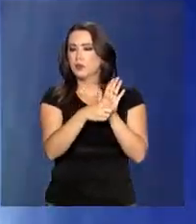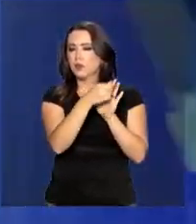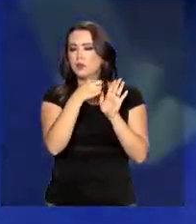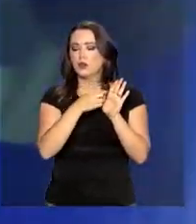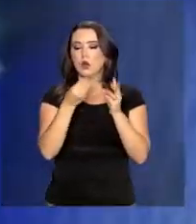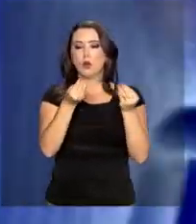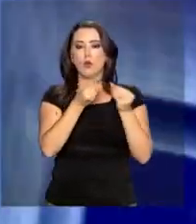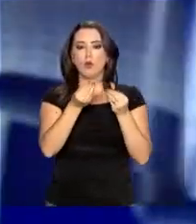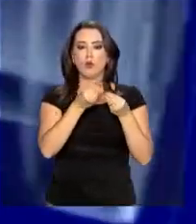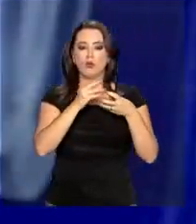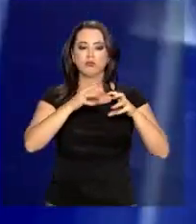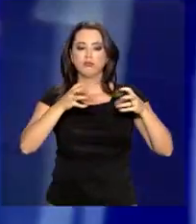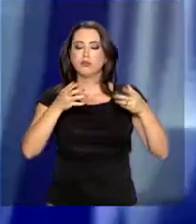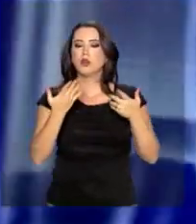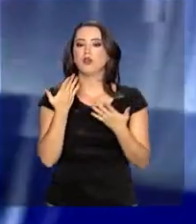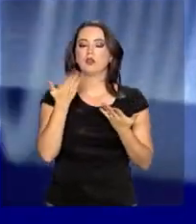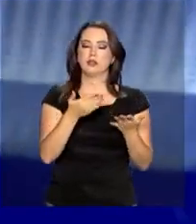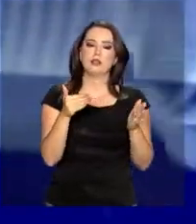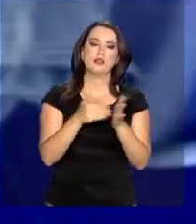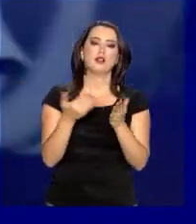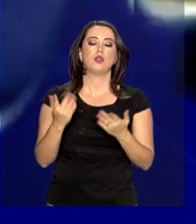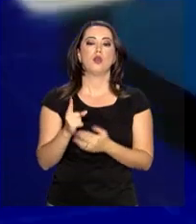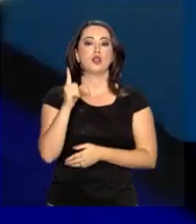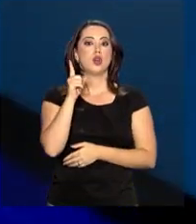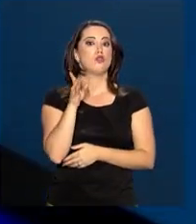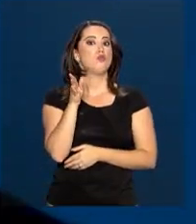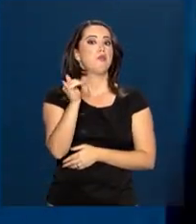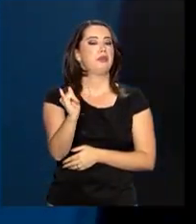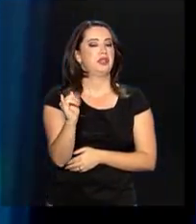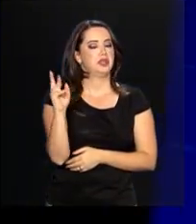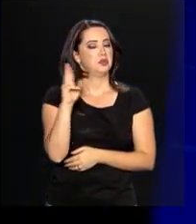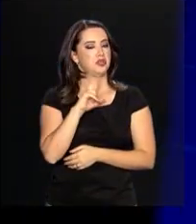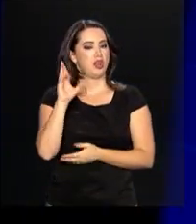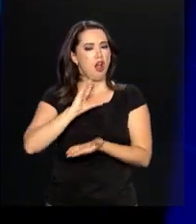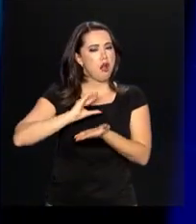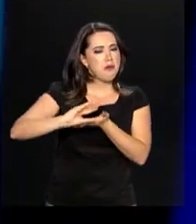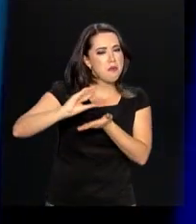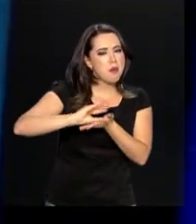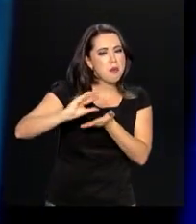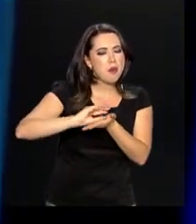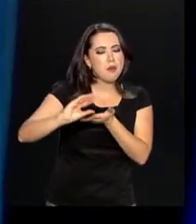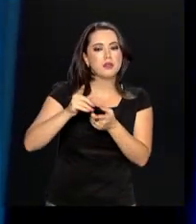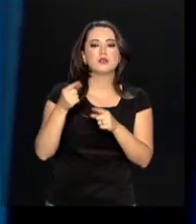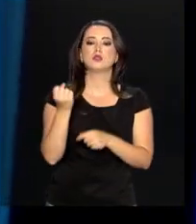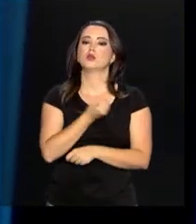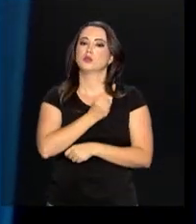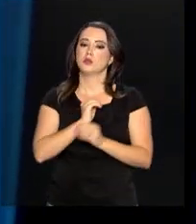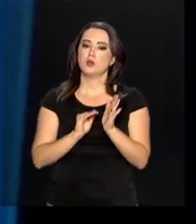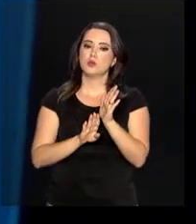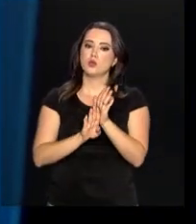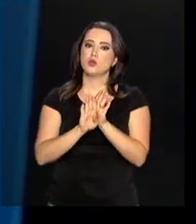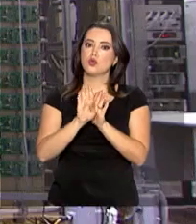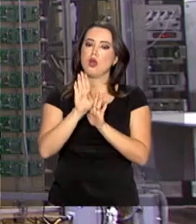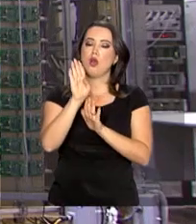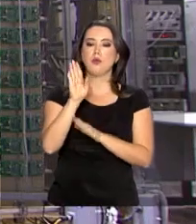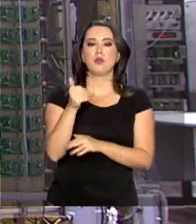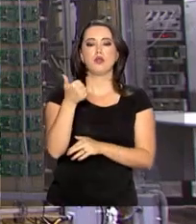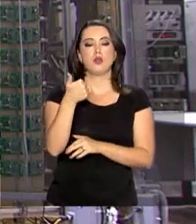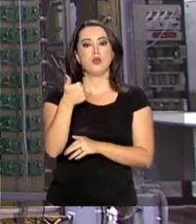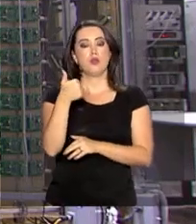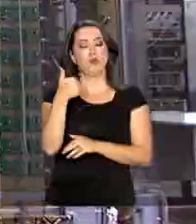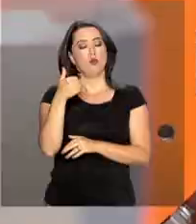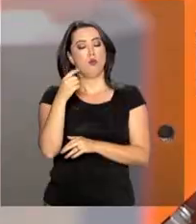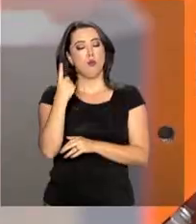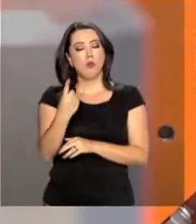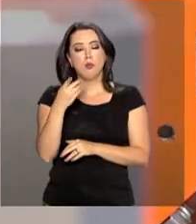e Comunicações realizou um investimento de 1 bilhão e 300 milhões de reais no projeto, número que deve subir para 1 bilhão e 800